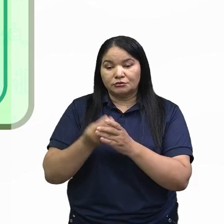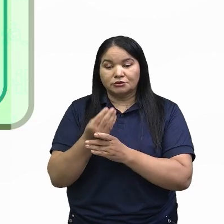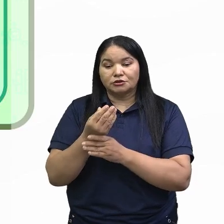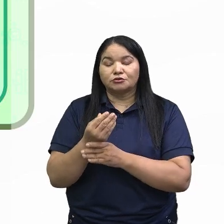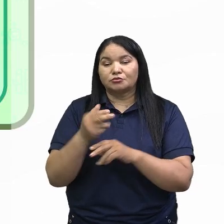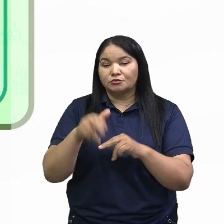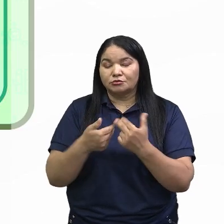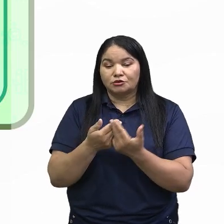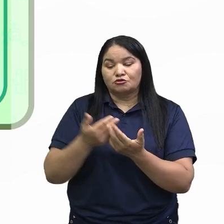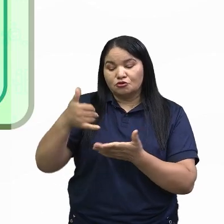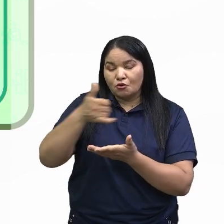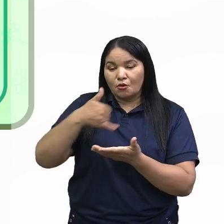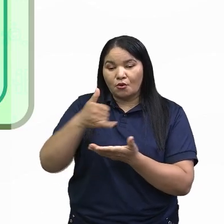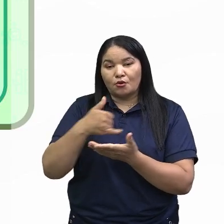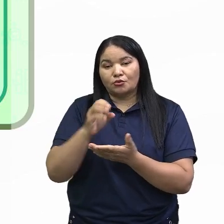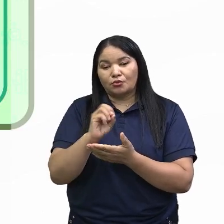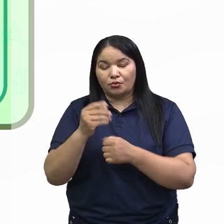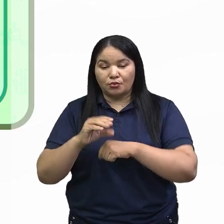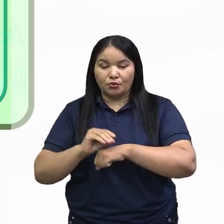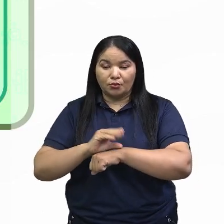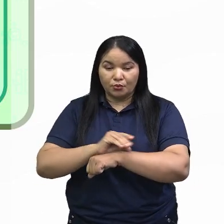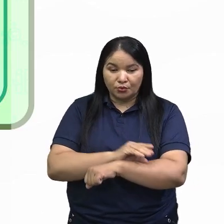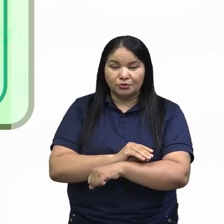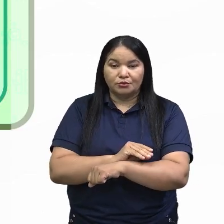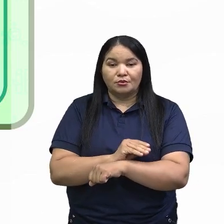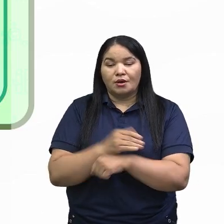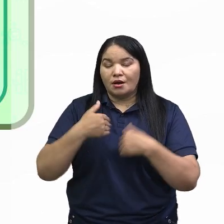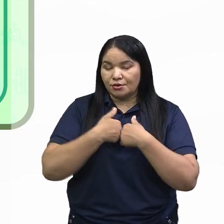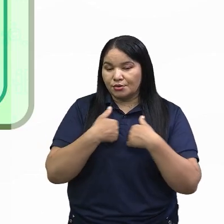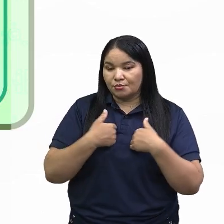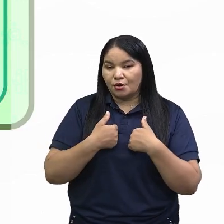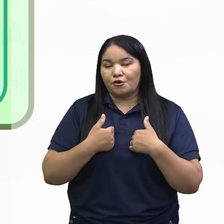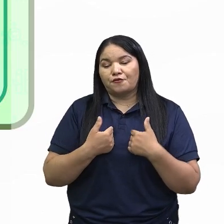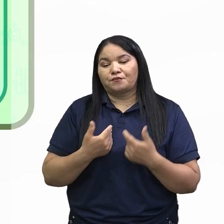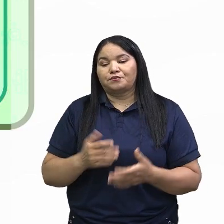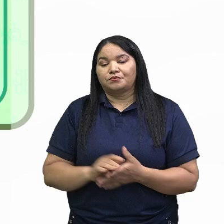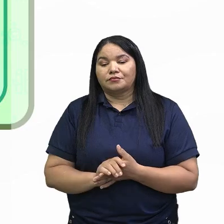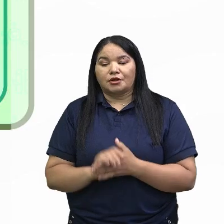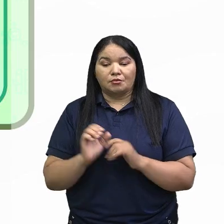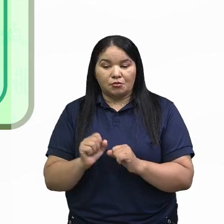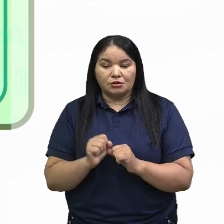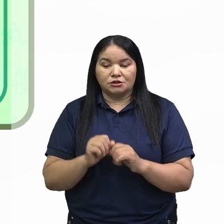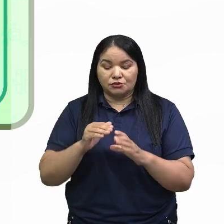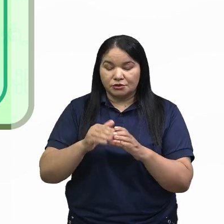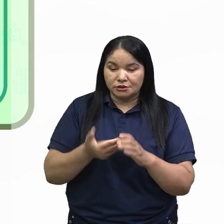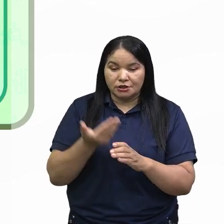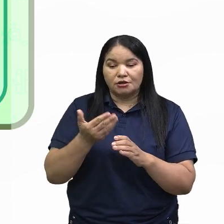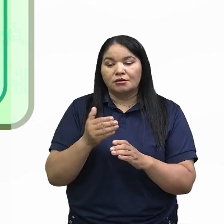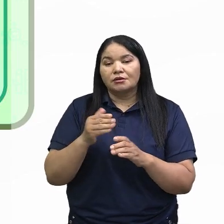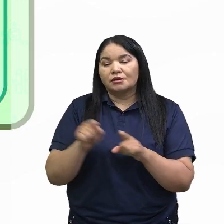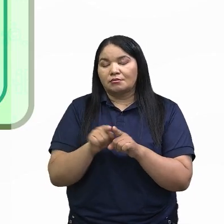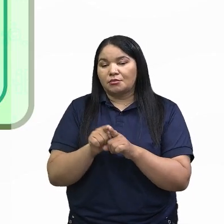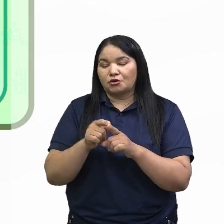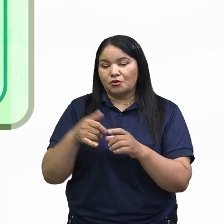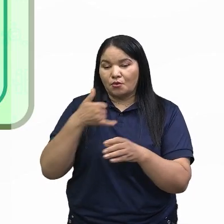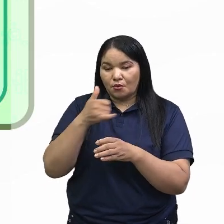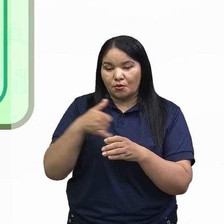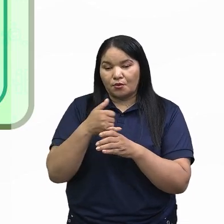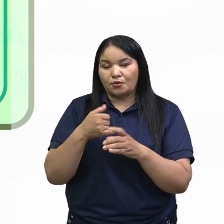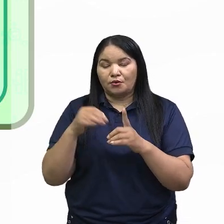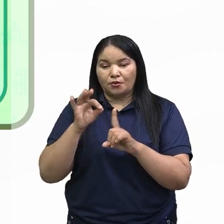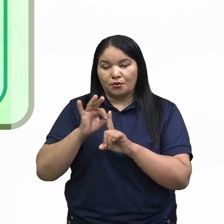utilizado também hoje em dia, né? O biodiesel é um hidrocarboneto produzido a partir de óleos e gorduras de origem animal e